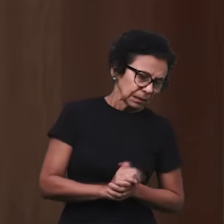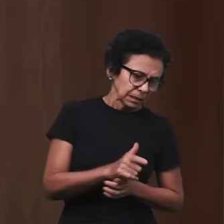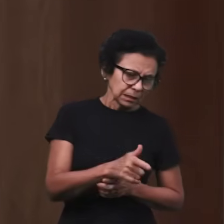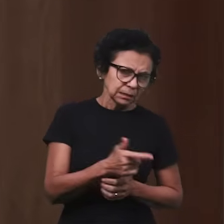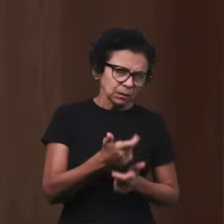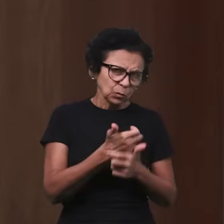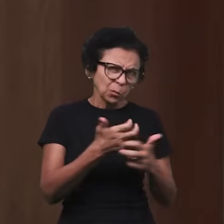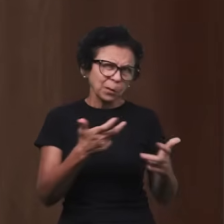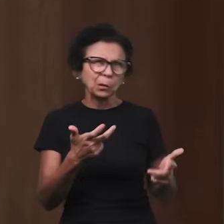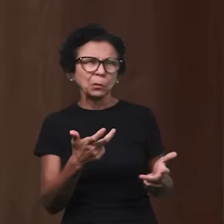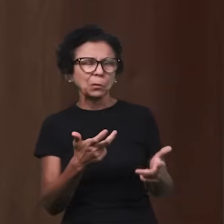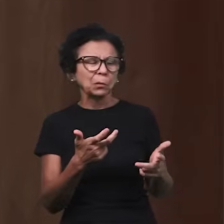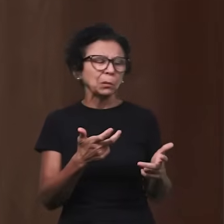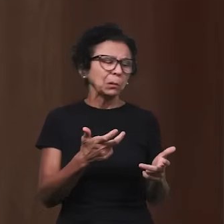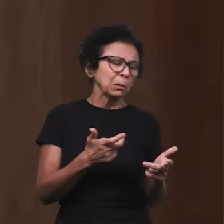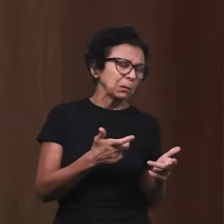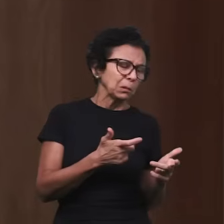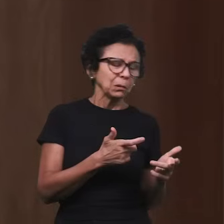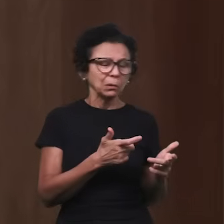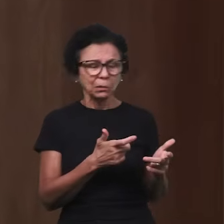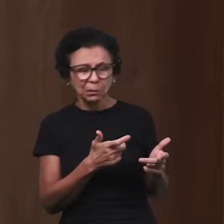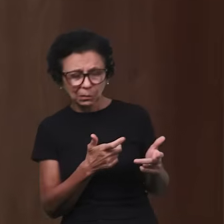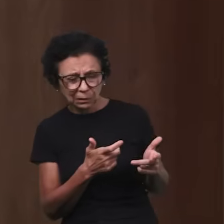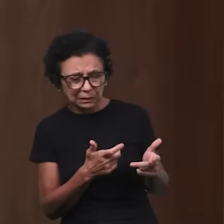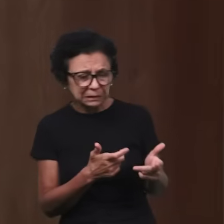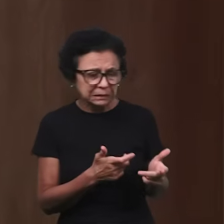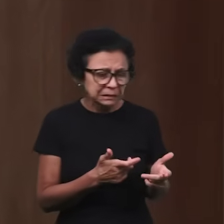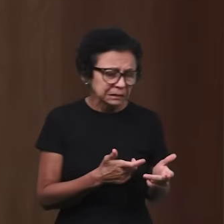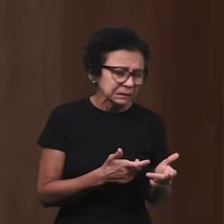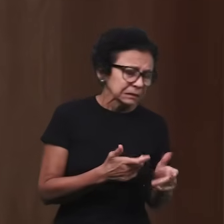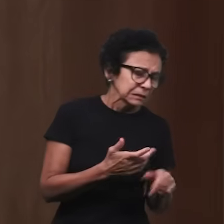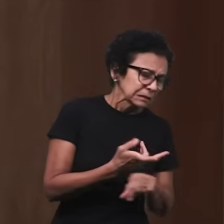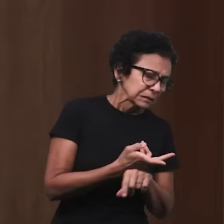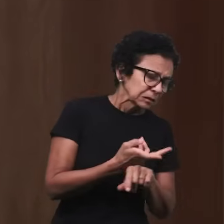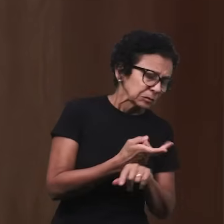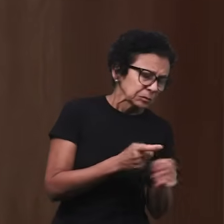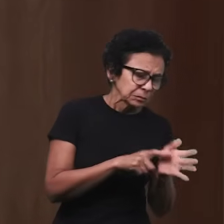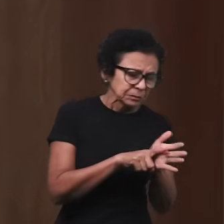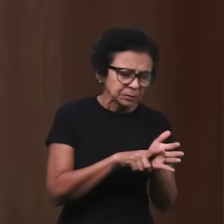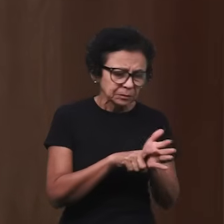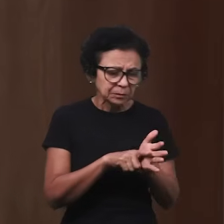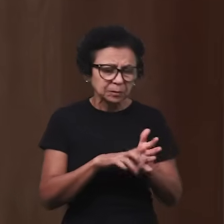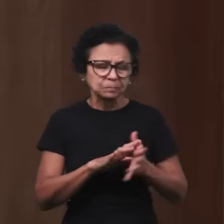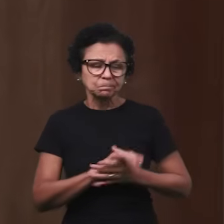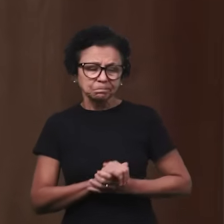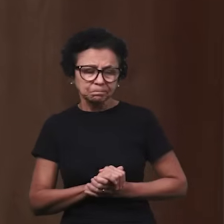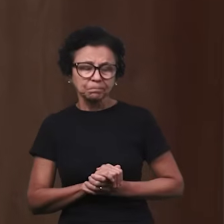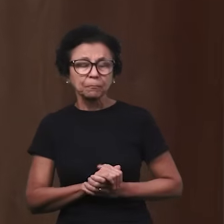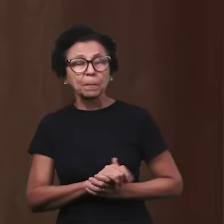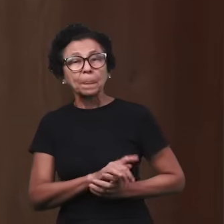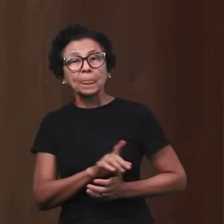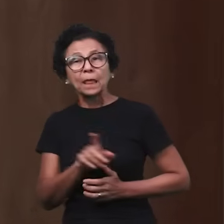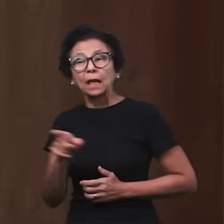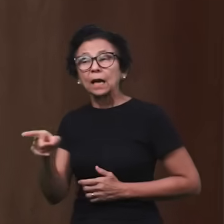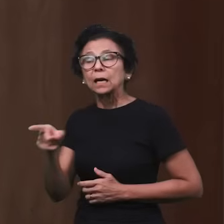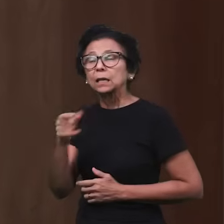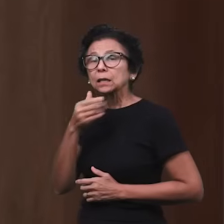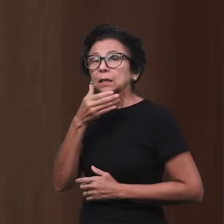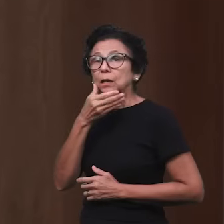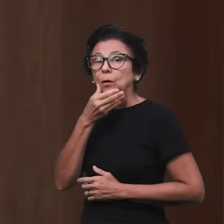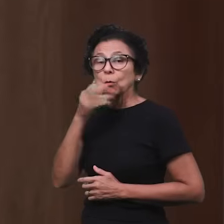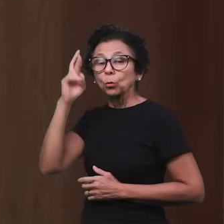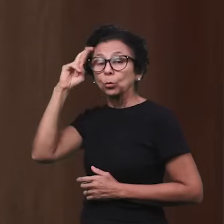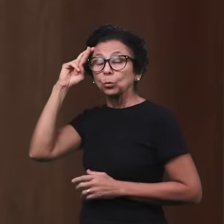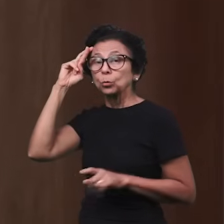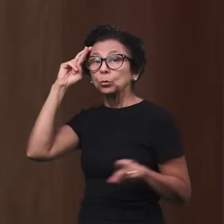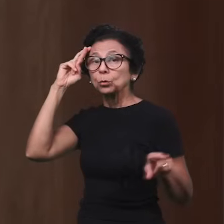que tem alguma coisa aqui, eu fiz uma pesquisa lá, digo, tem petróleo aqui nesse negócio. Aí você vai lá para o dono do terreno e